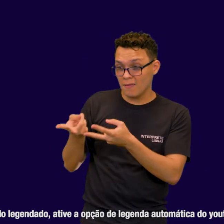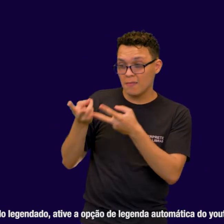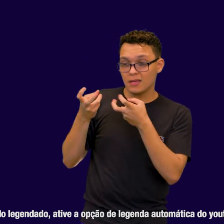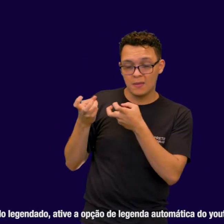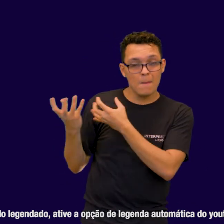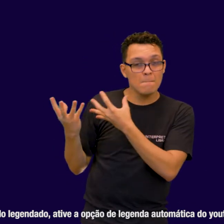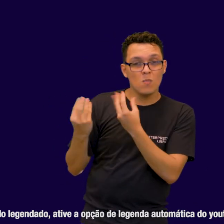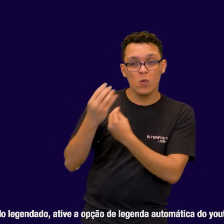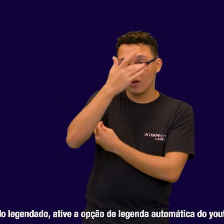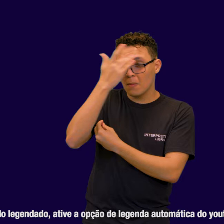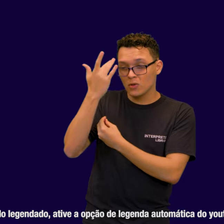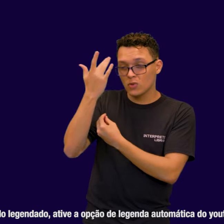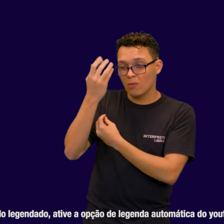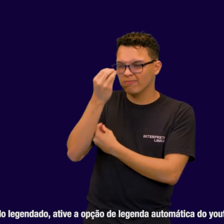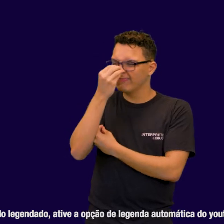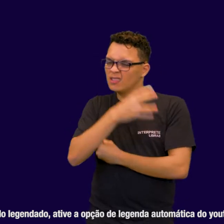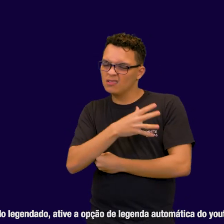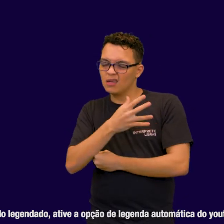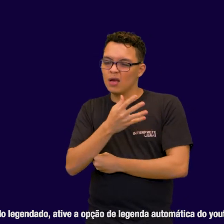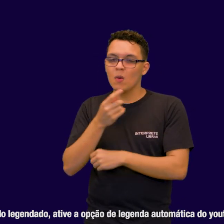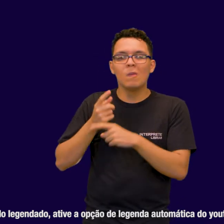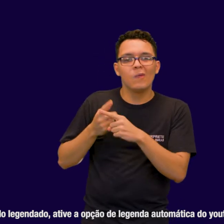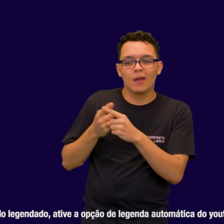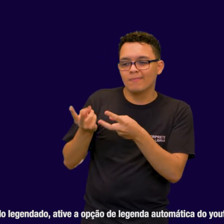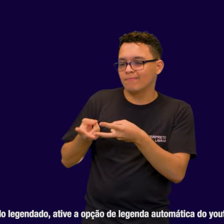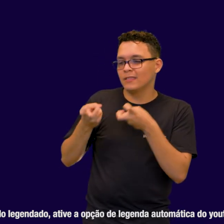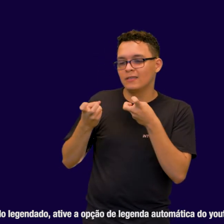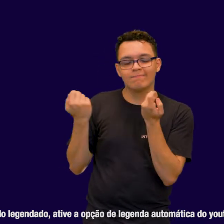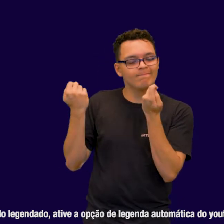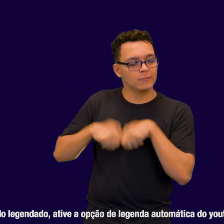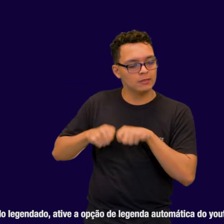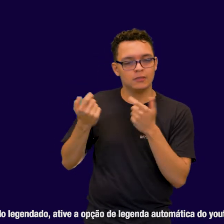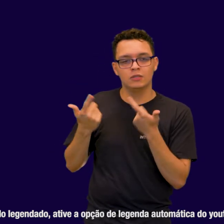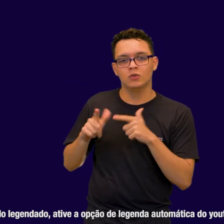pessoas desistirem no meio do caminho porque enxergaram que não dariam conta.